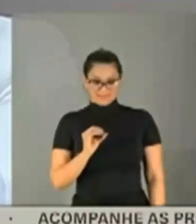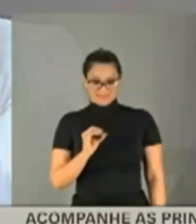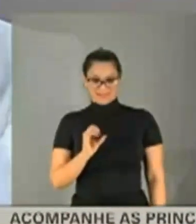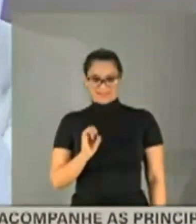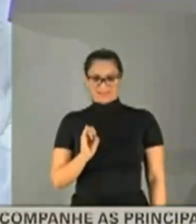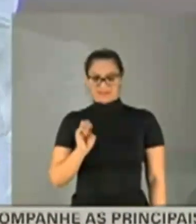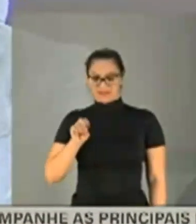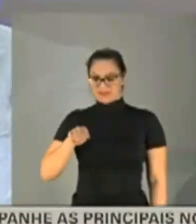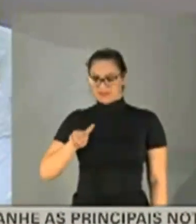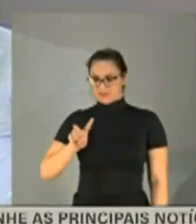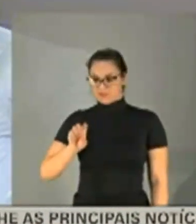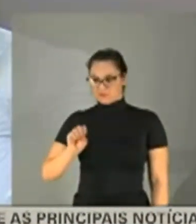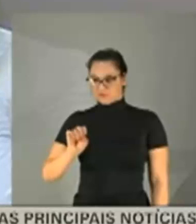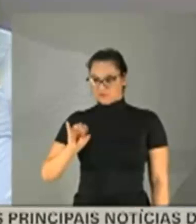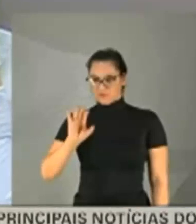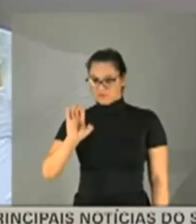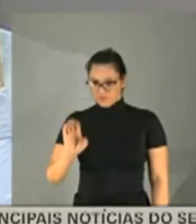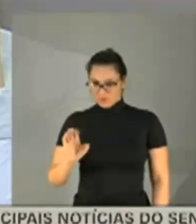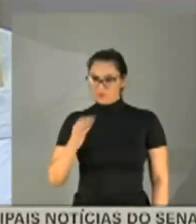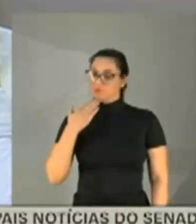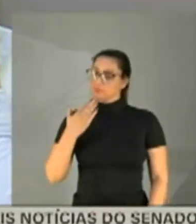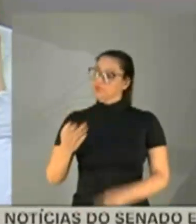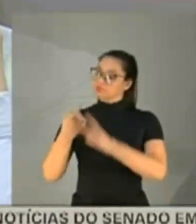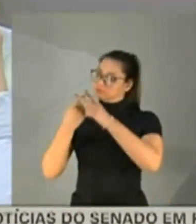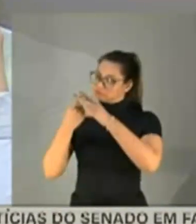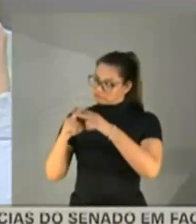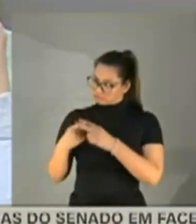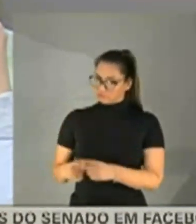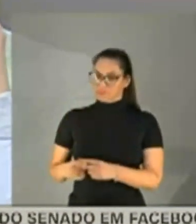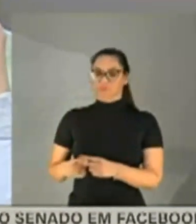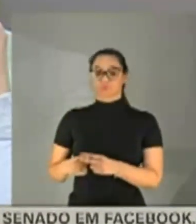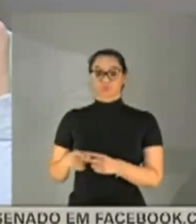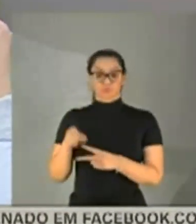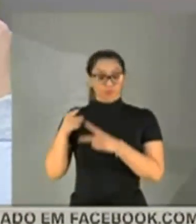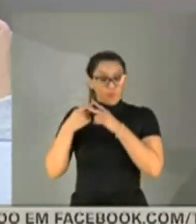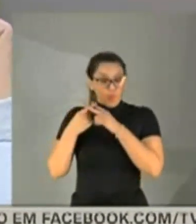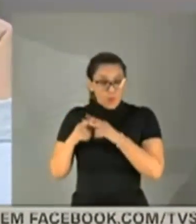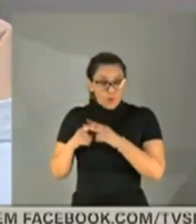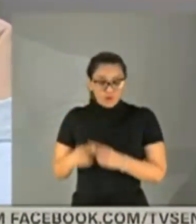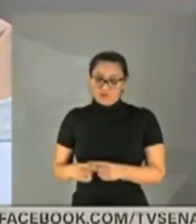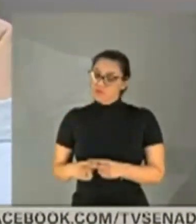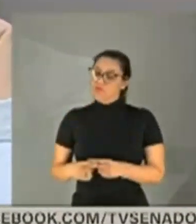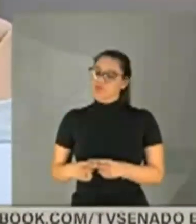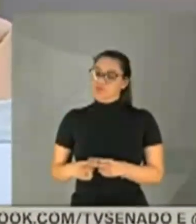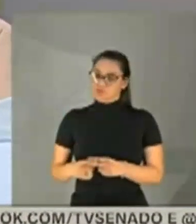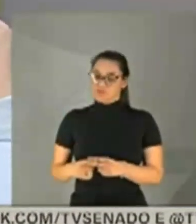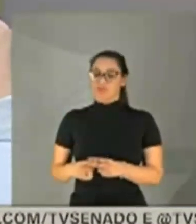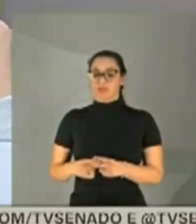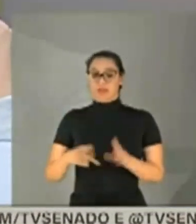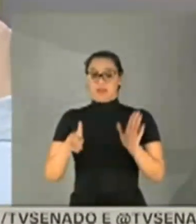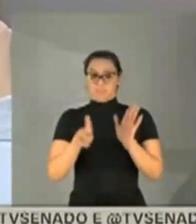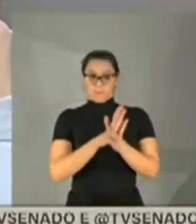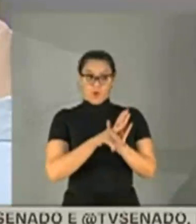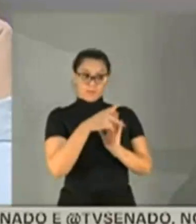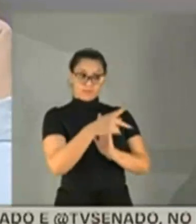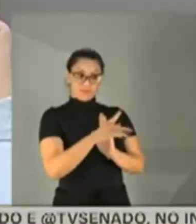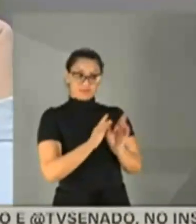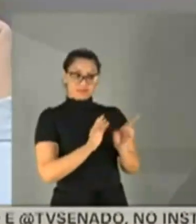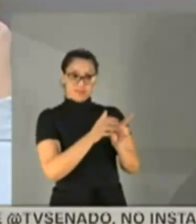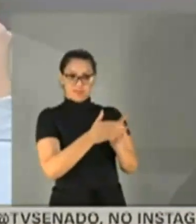solicitadas correções. Corrigir invoice é um ato ordinário daquela divisão,